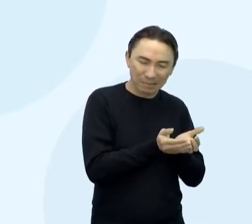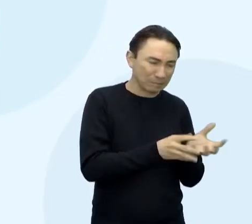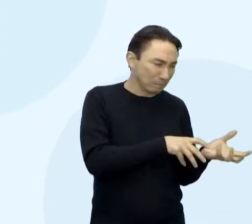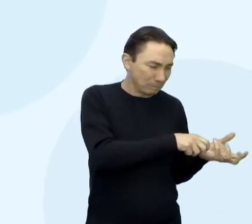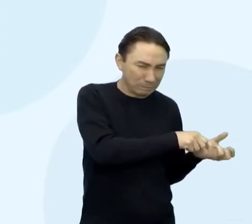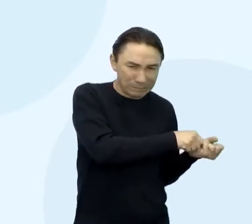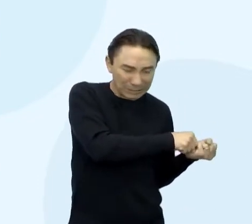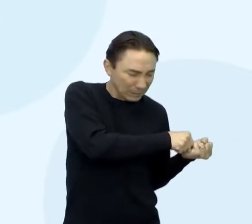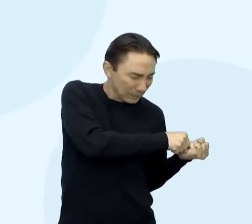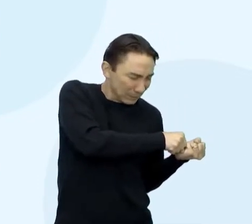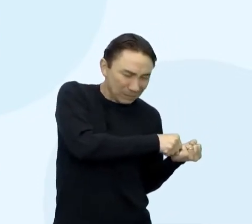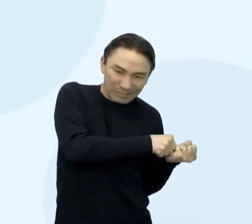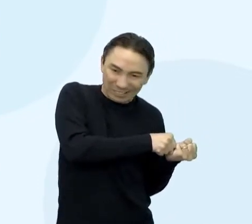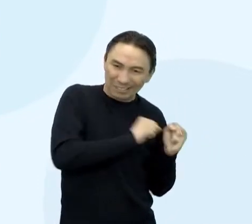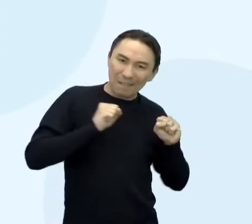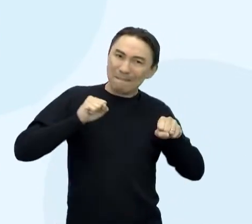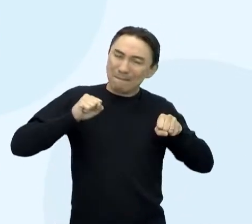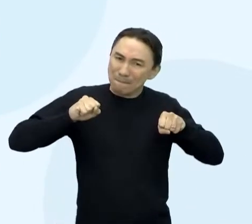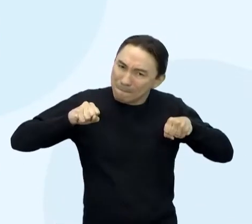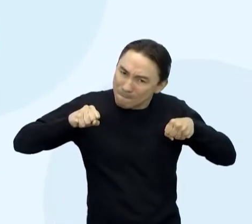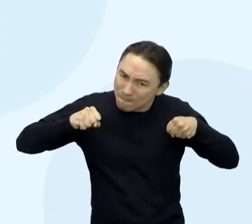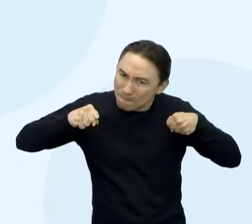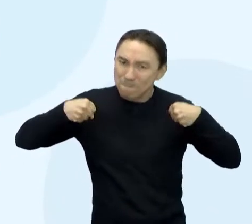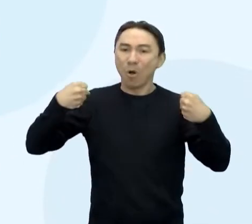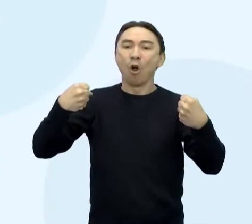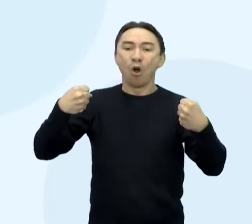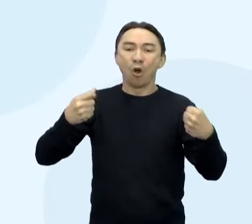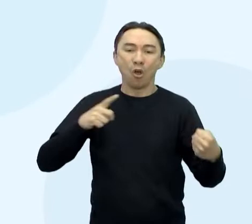num esforço, todos eles estão